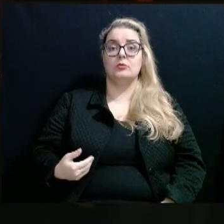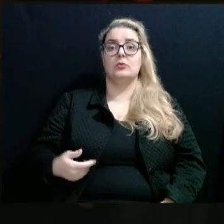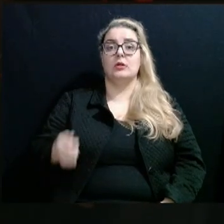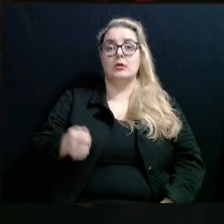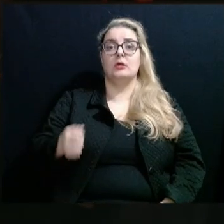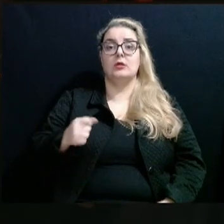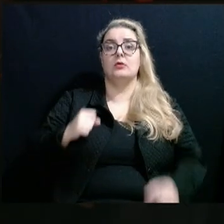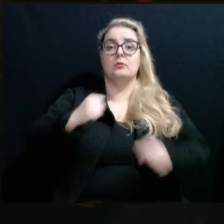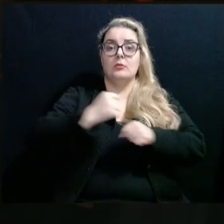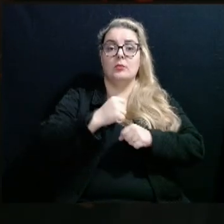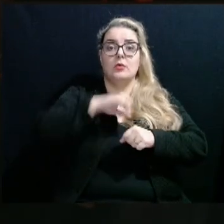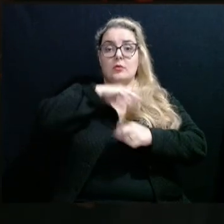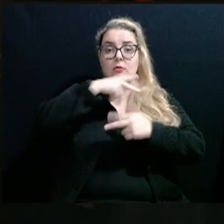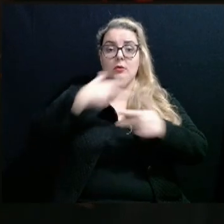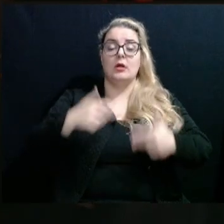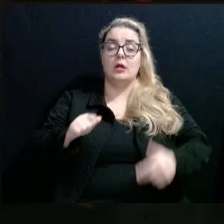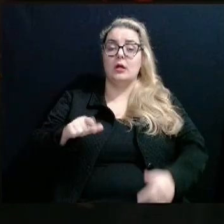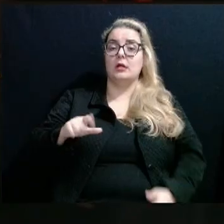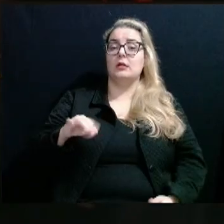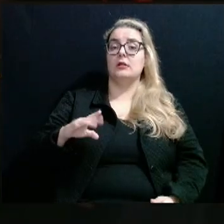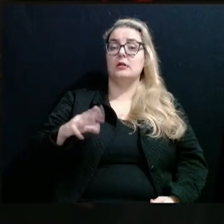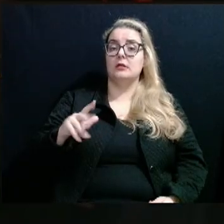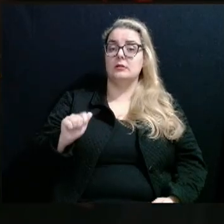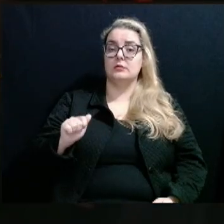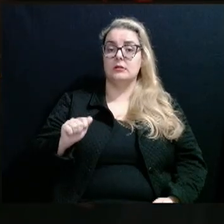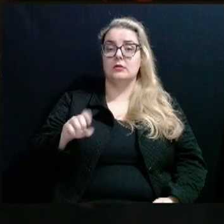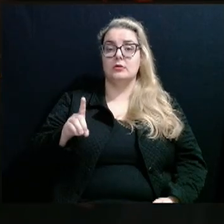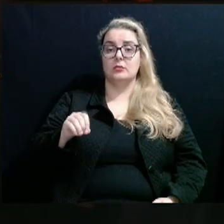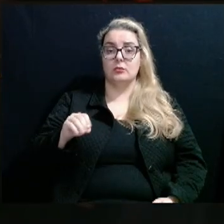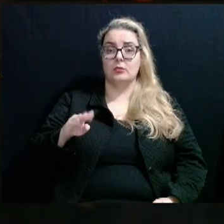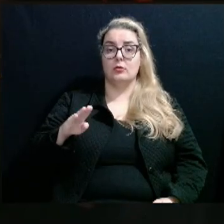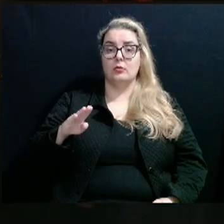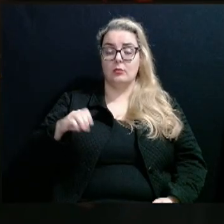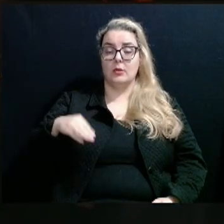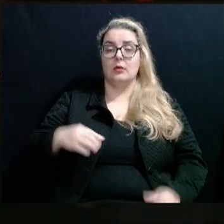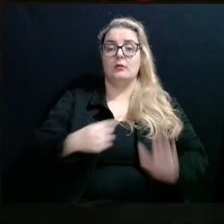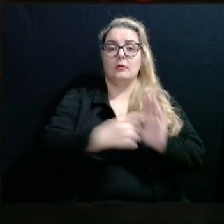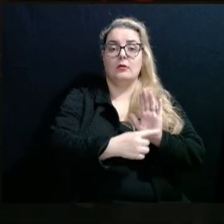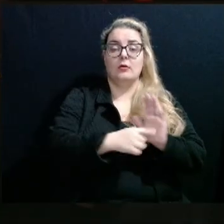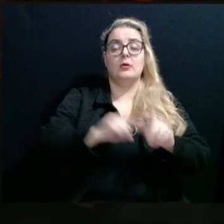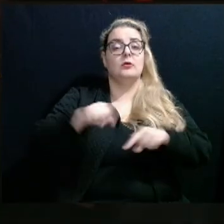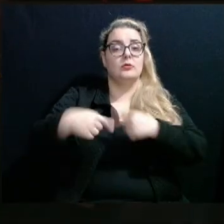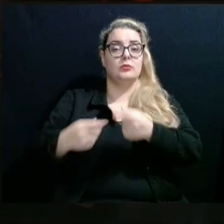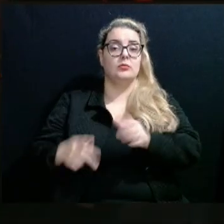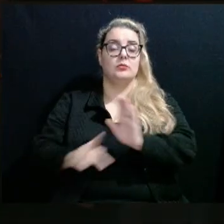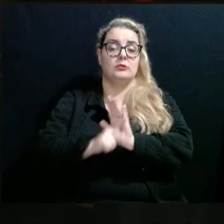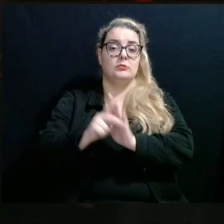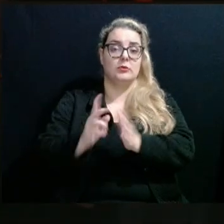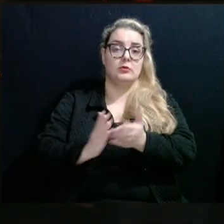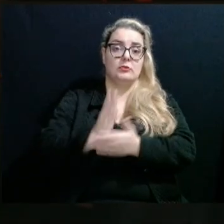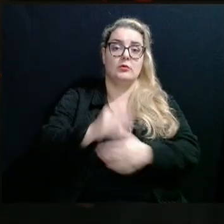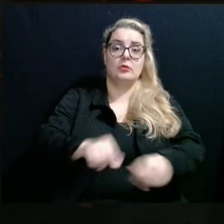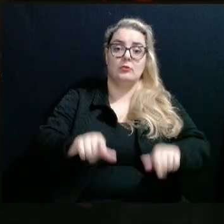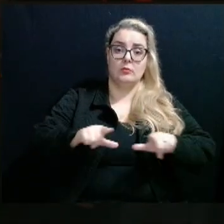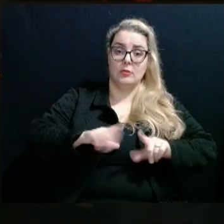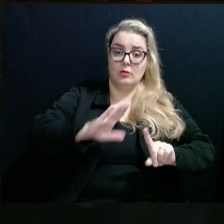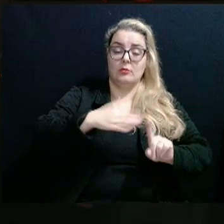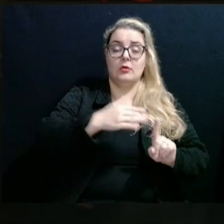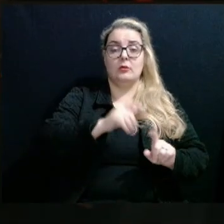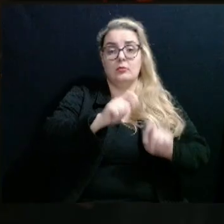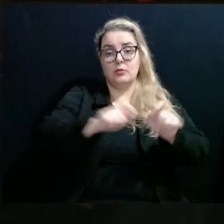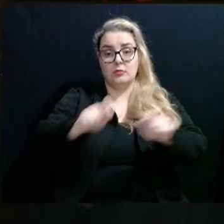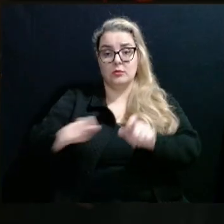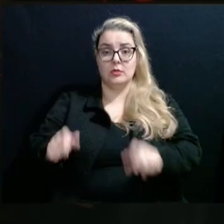Bem. Durante a sessão, também outros projetos foram aprovados, entre homenagens concedidas a personalidades e instituições